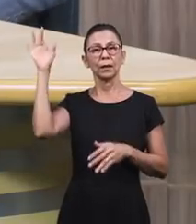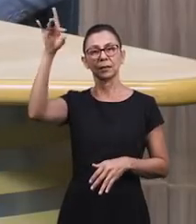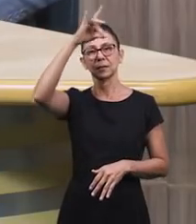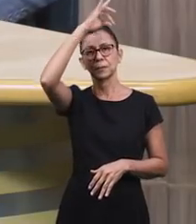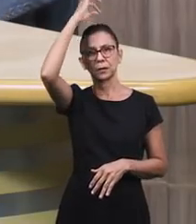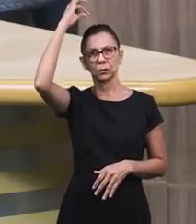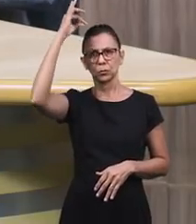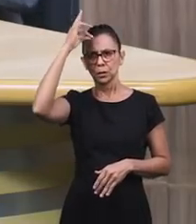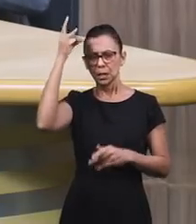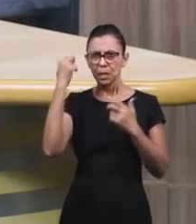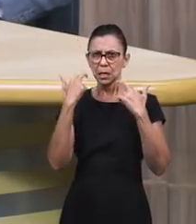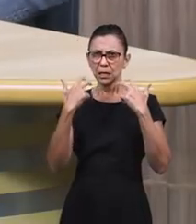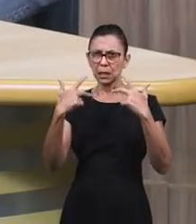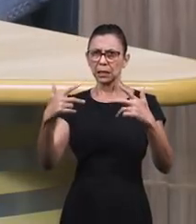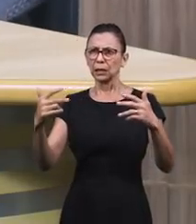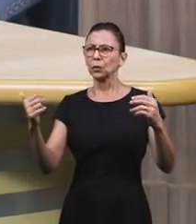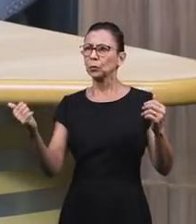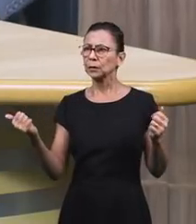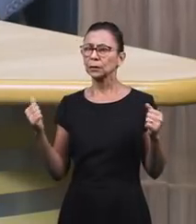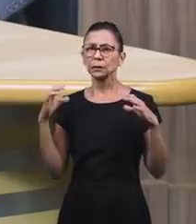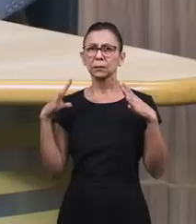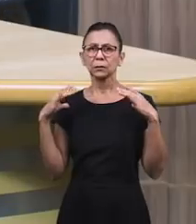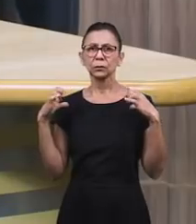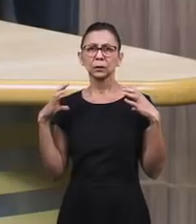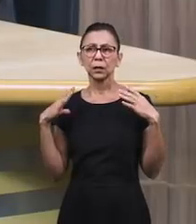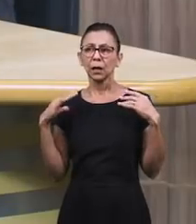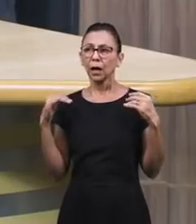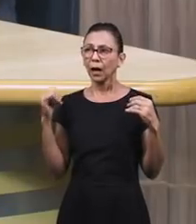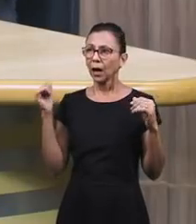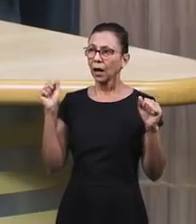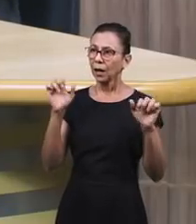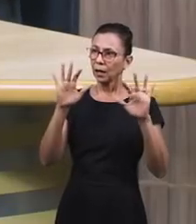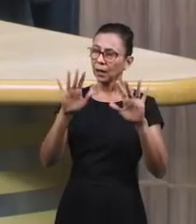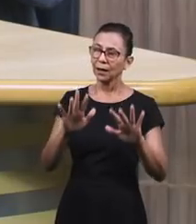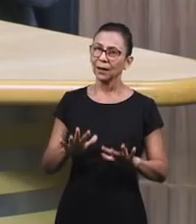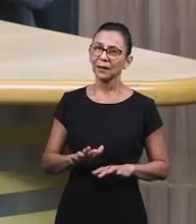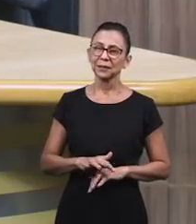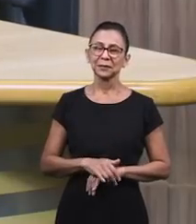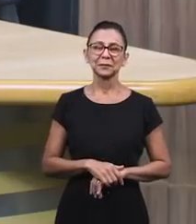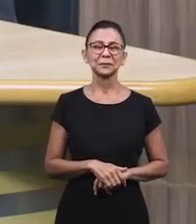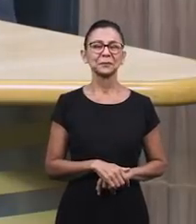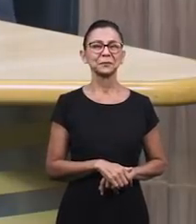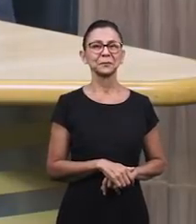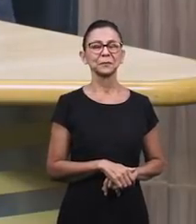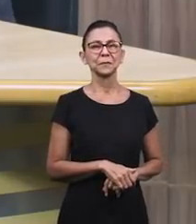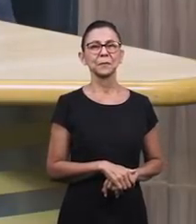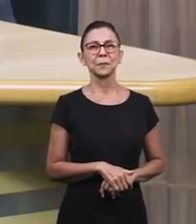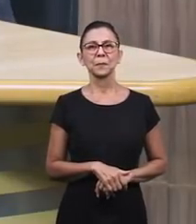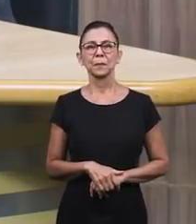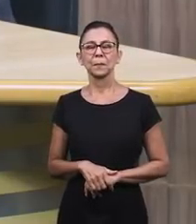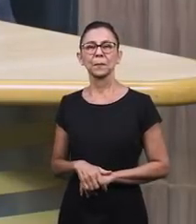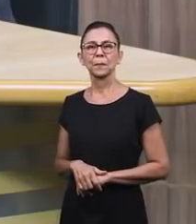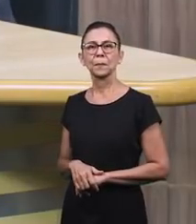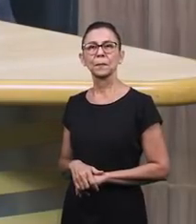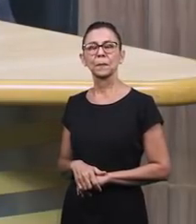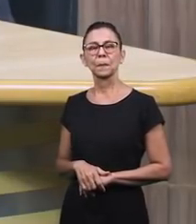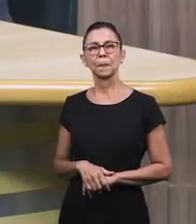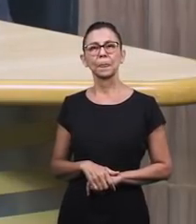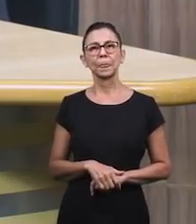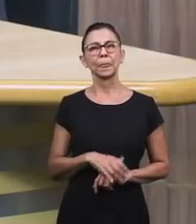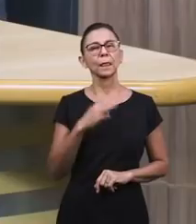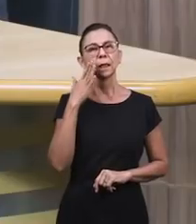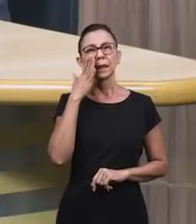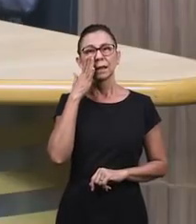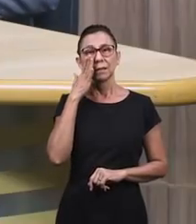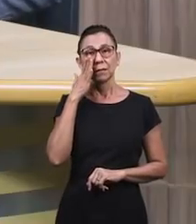a falar novas línguas e foi aquela bênção toda. Aí quando nós vemos aqui do